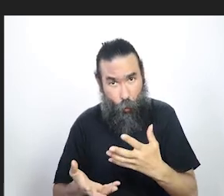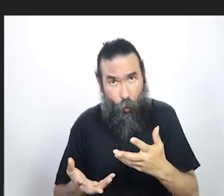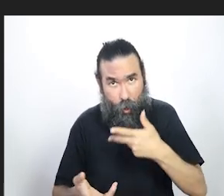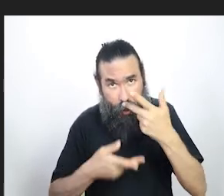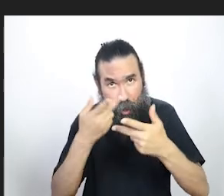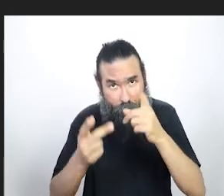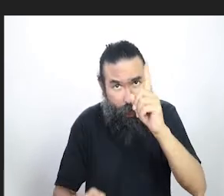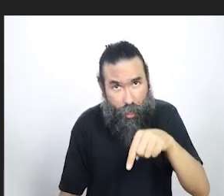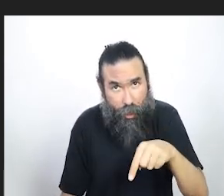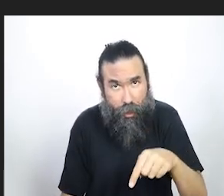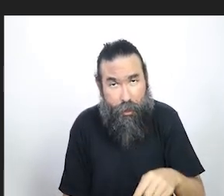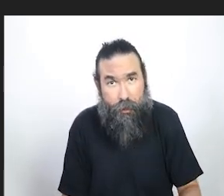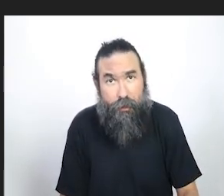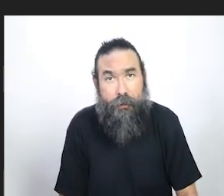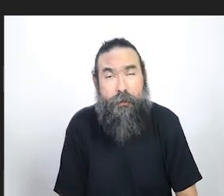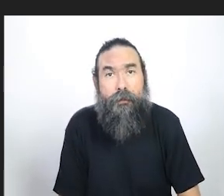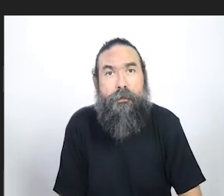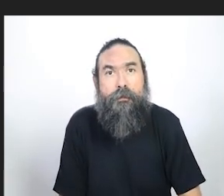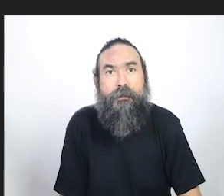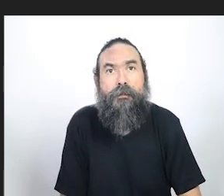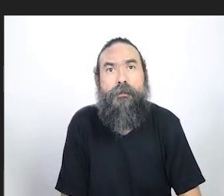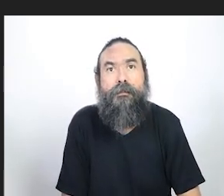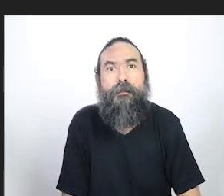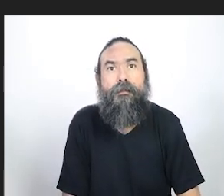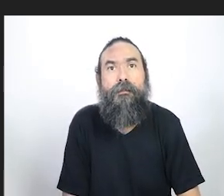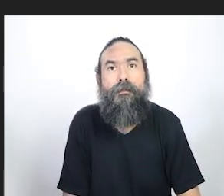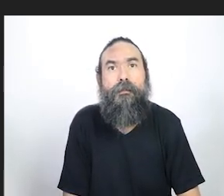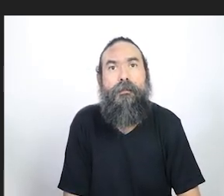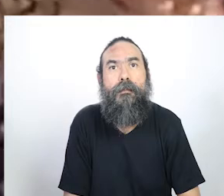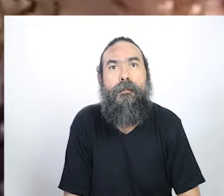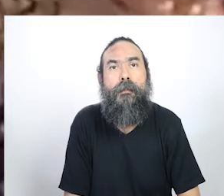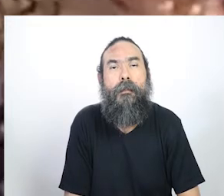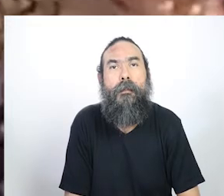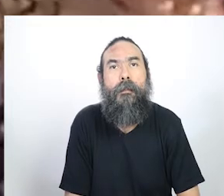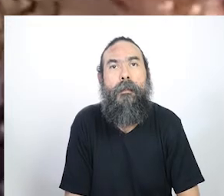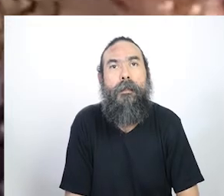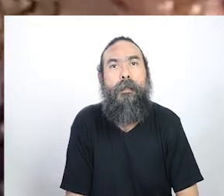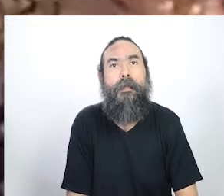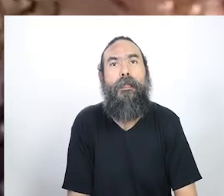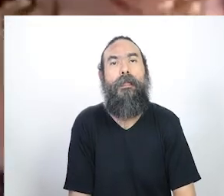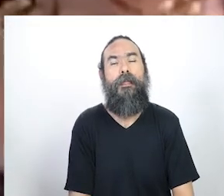vez aí? Como é? Chegou a sua vez.